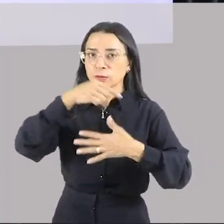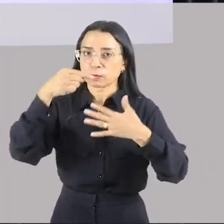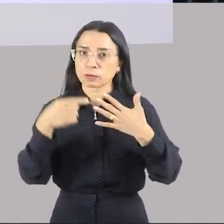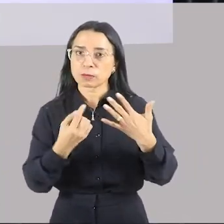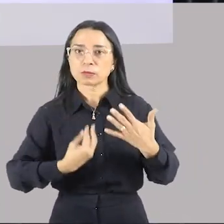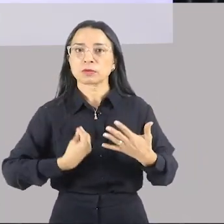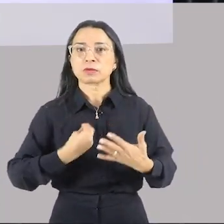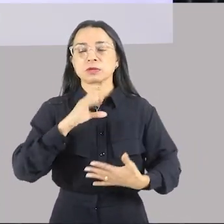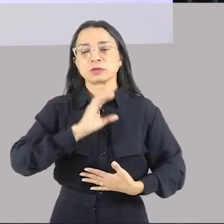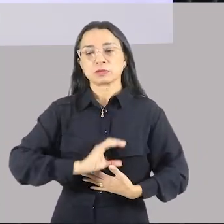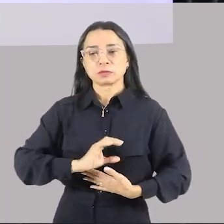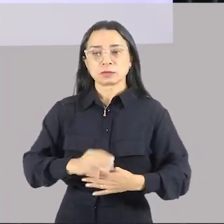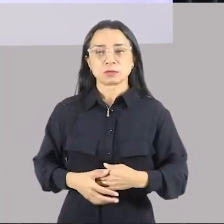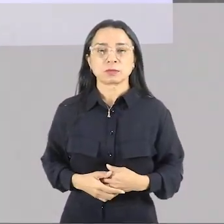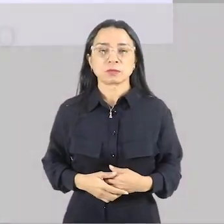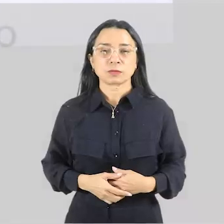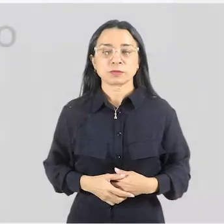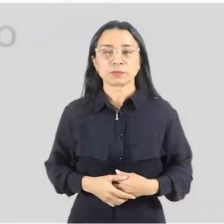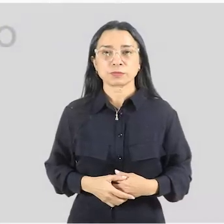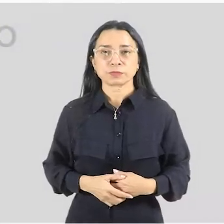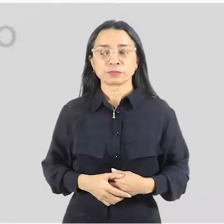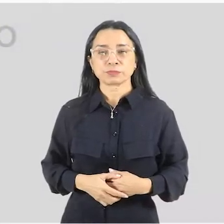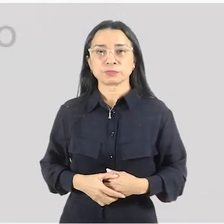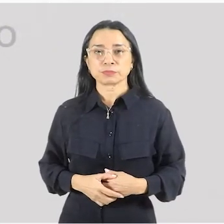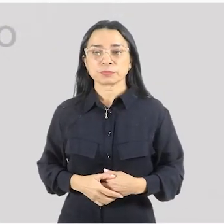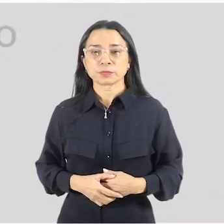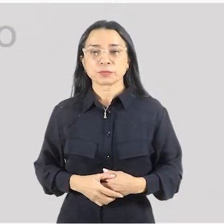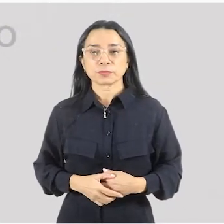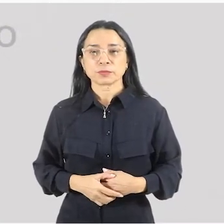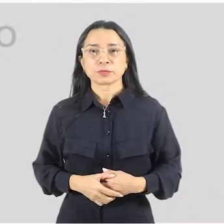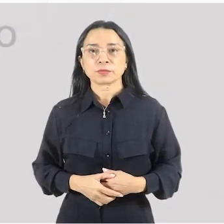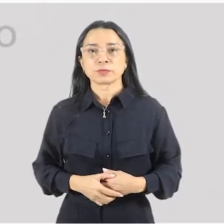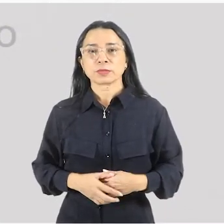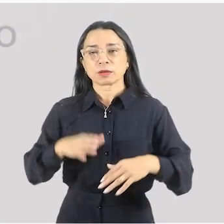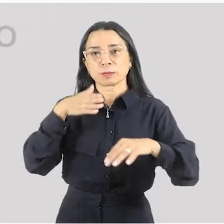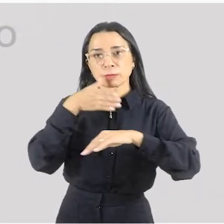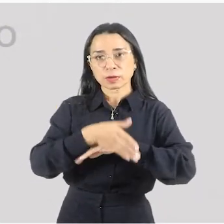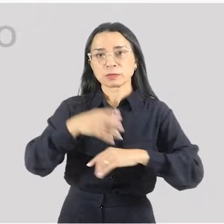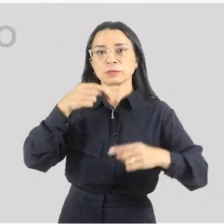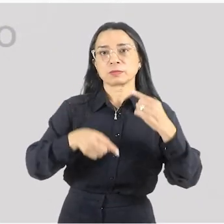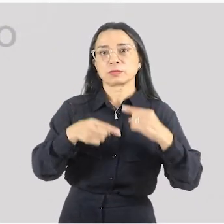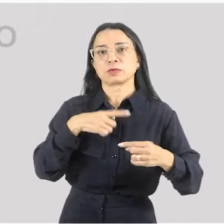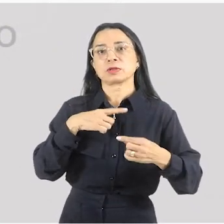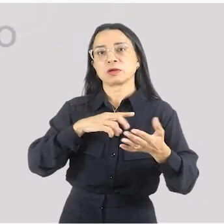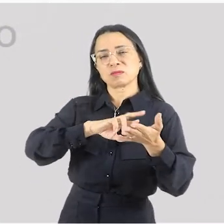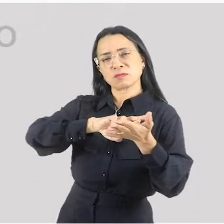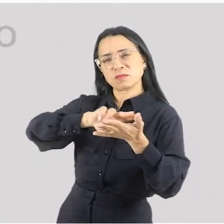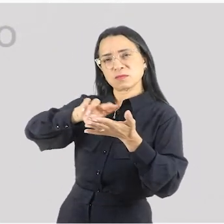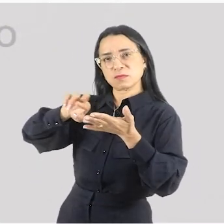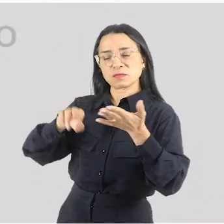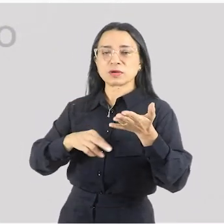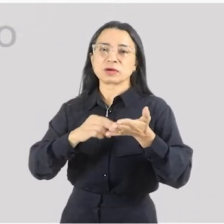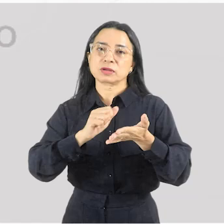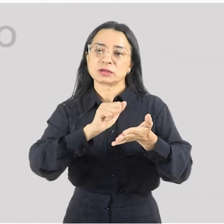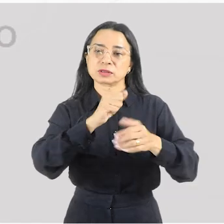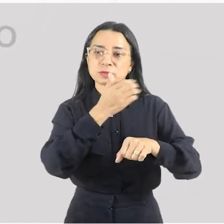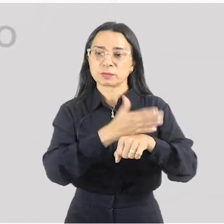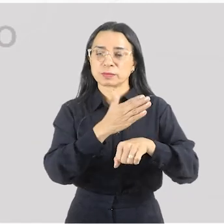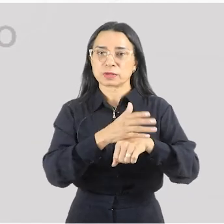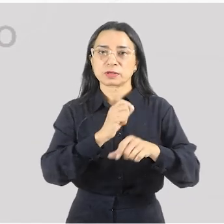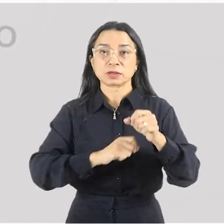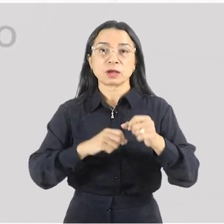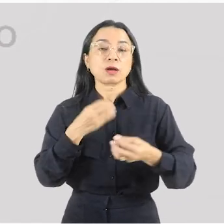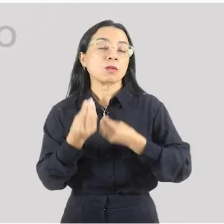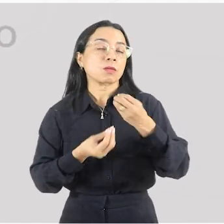cidadã. A participação política designa uma grande variedade de atividades. Então, como é que a gente pode perceber se a gente